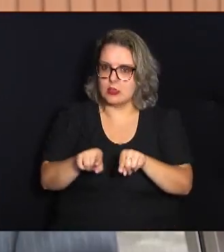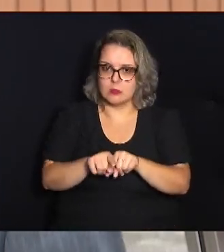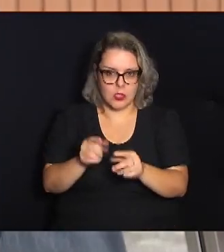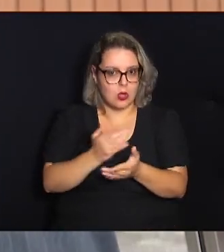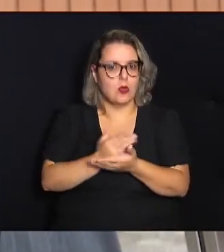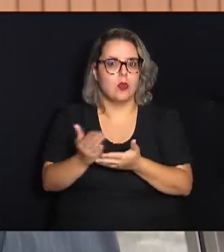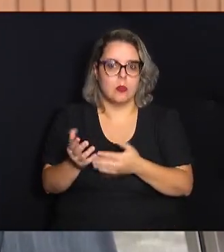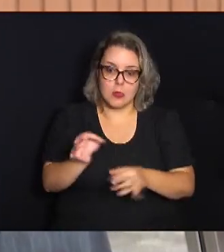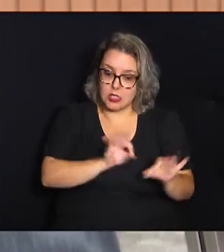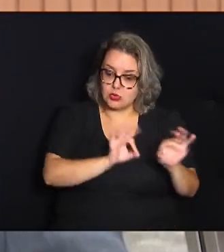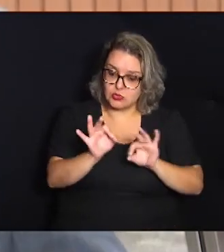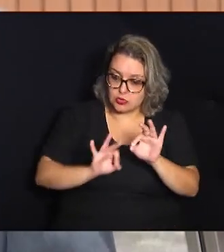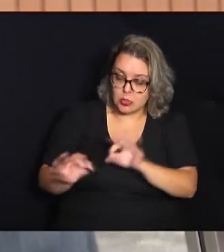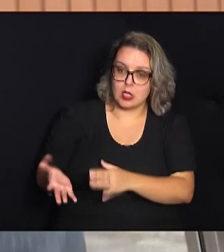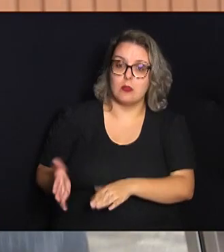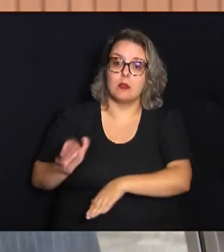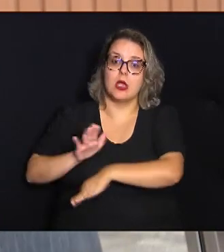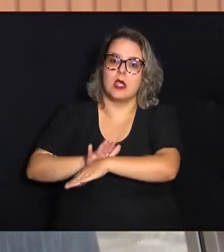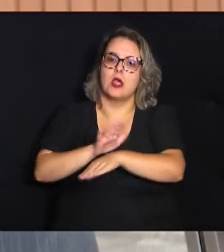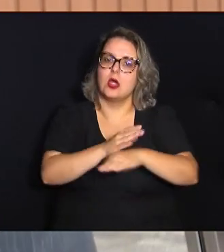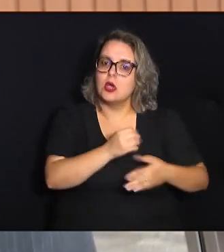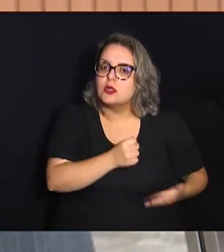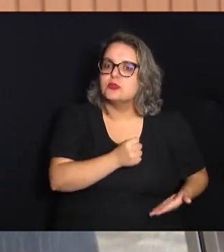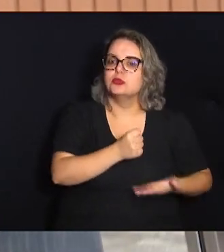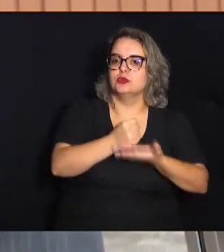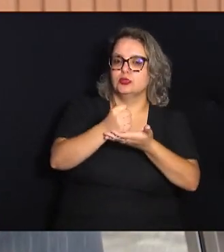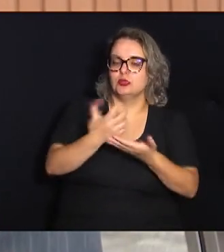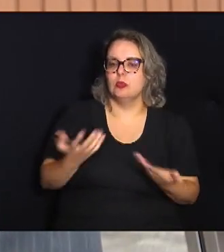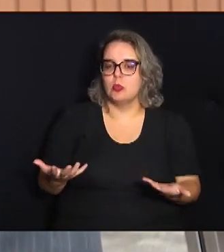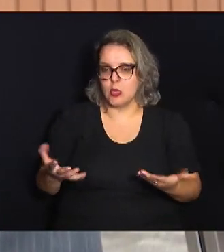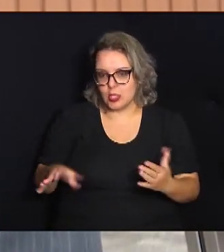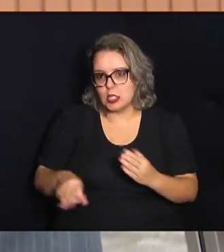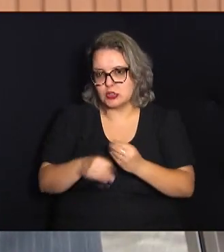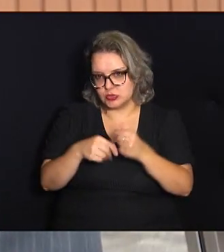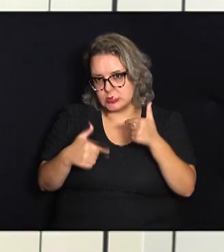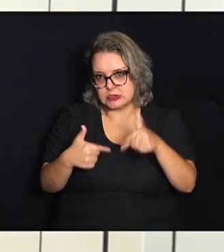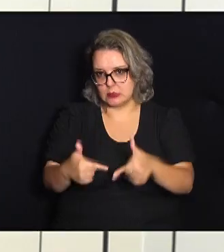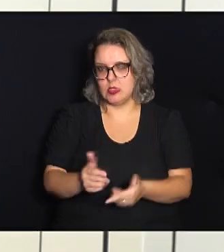se organizar para poder agregar aí nesse trabalho.